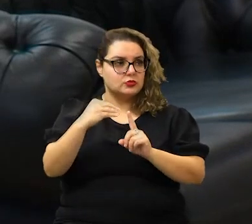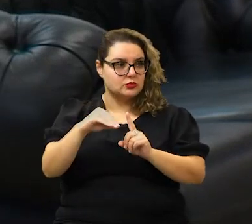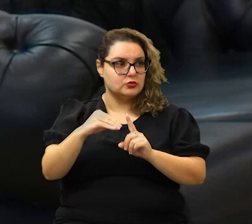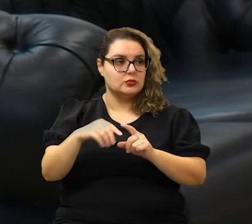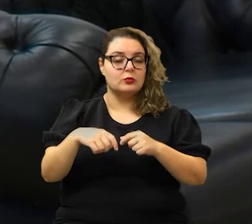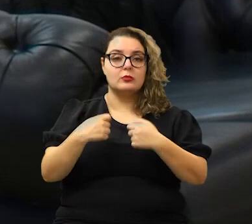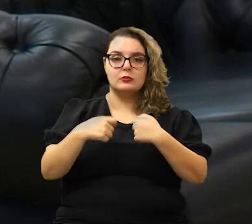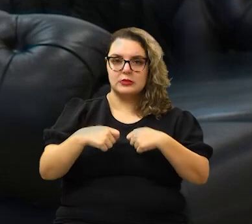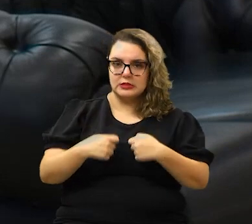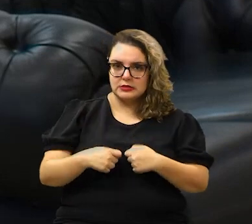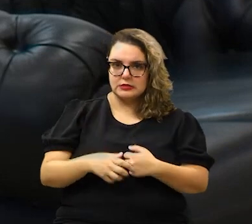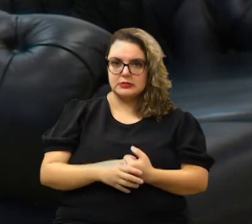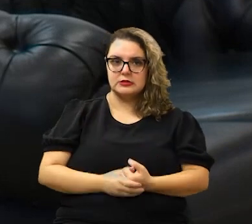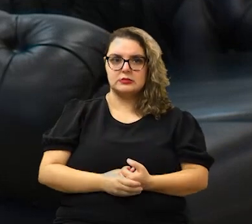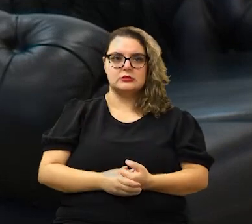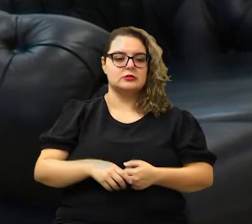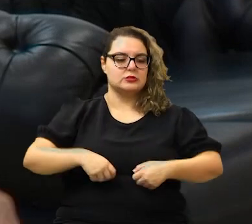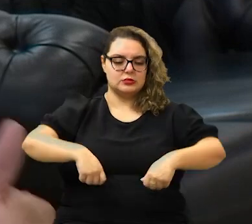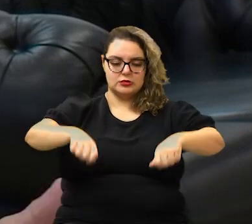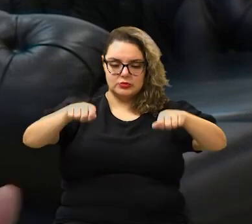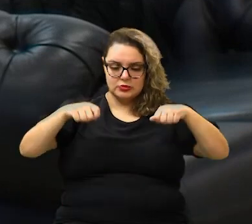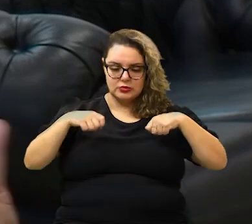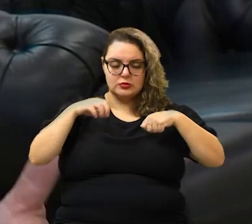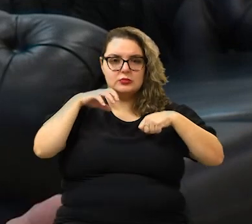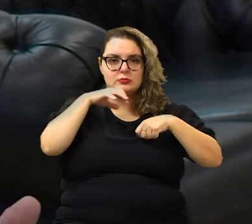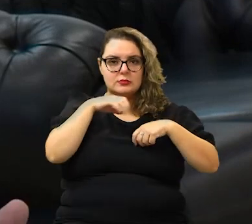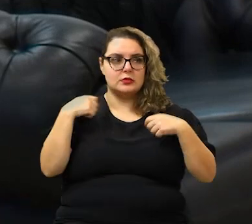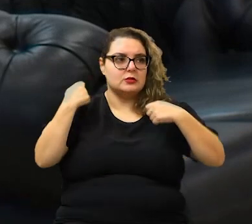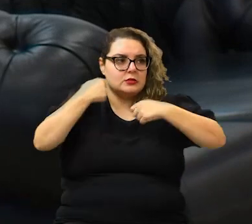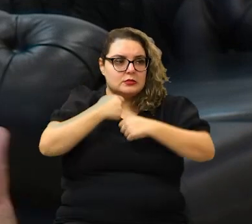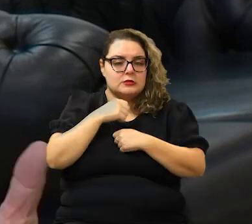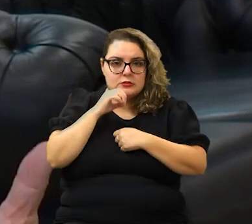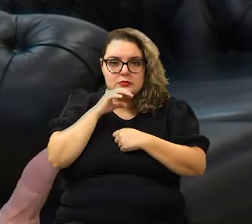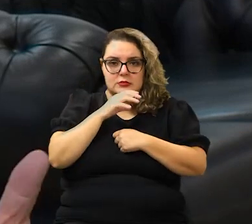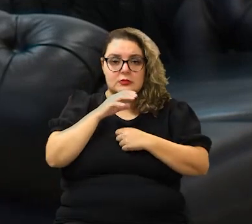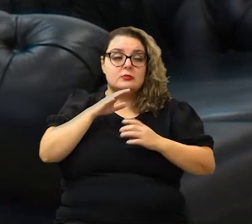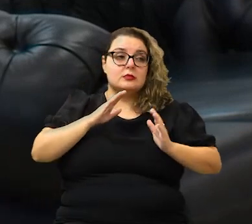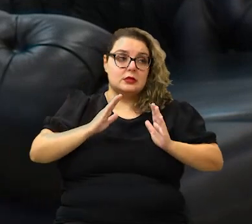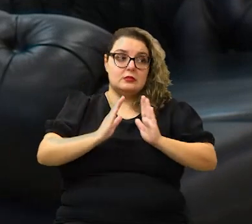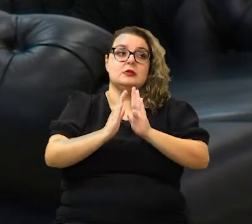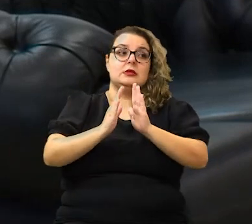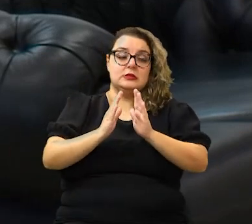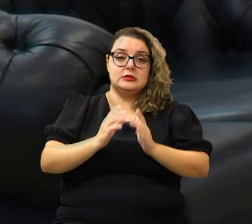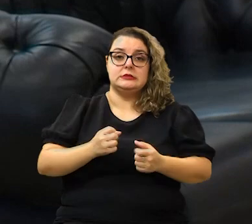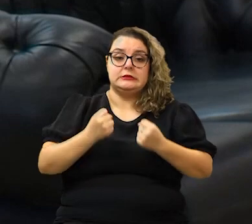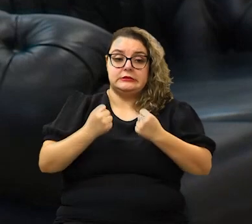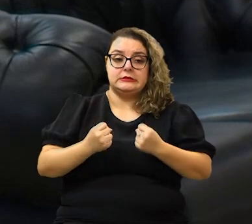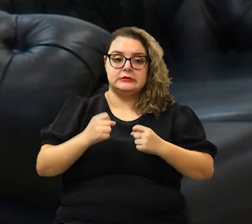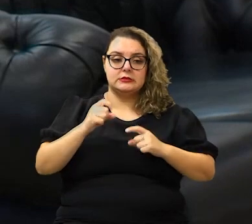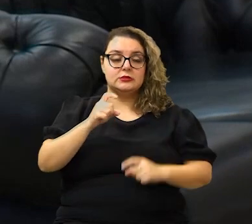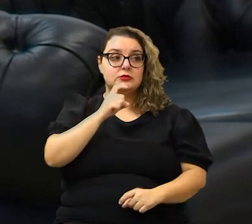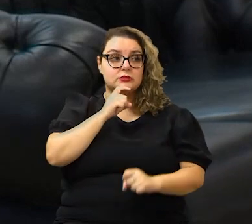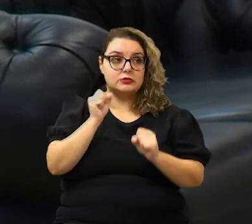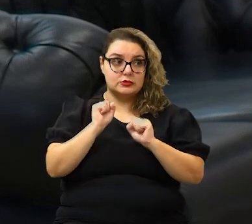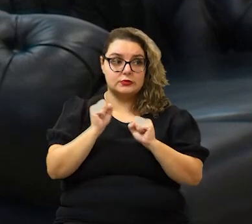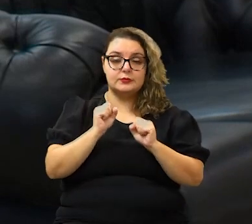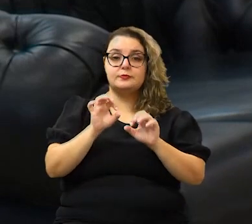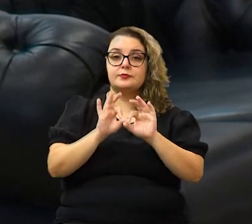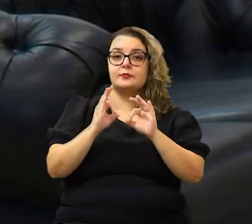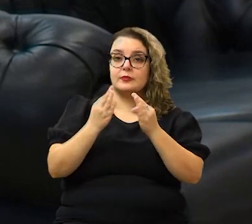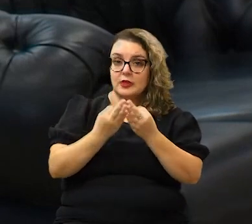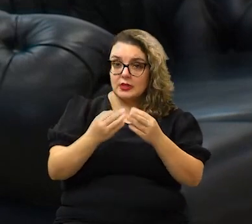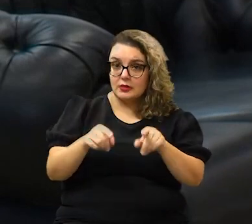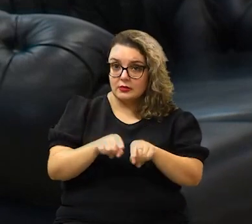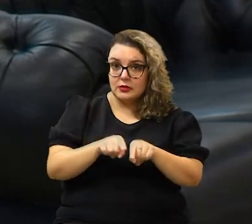de vulnerabilidade, precisam cobertores, agasalhos para enfrentar esse rigor do inverno. E além